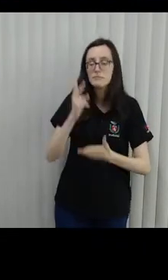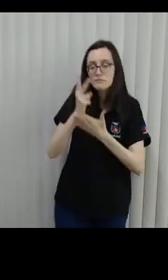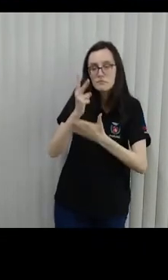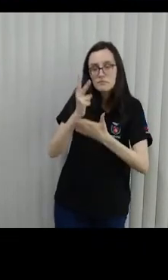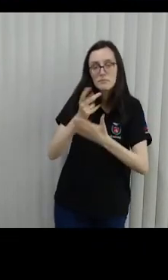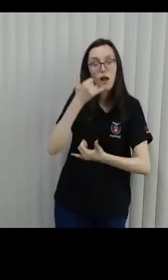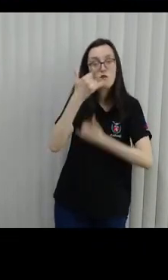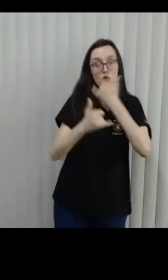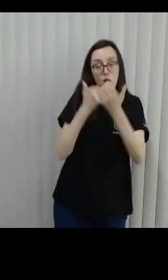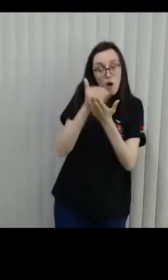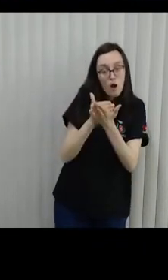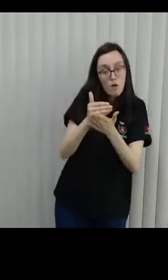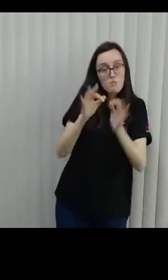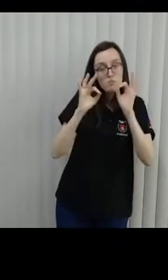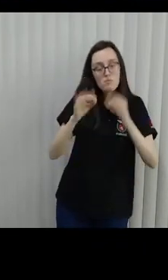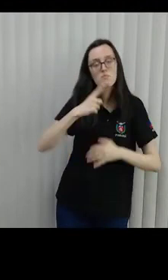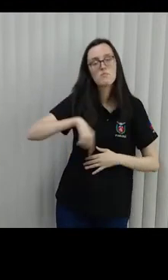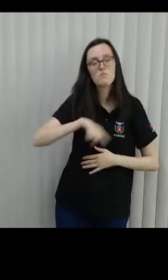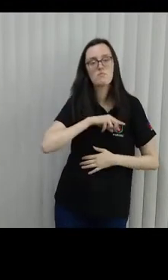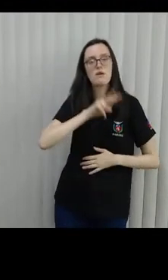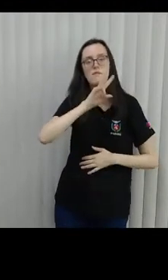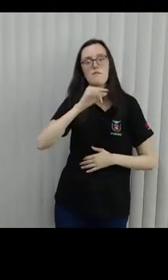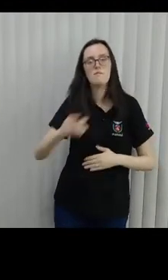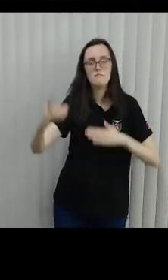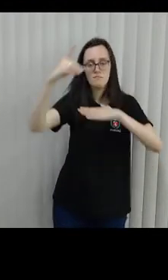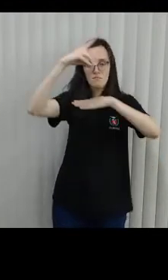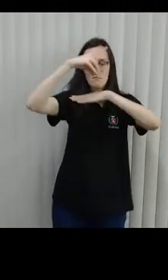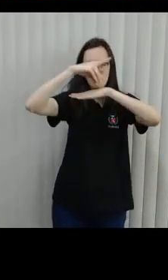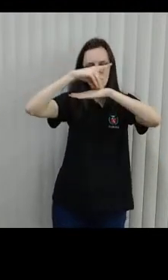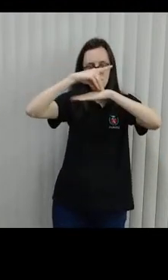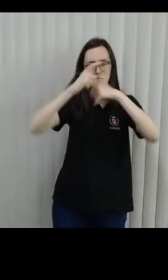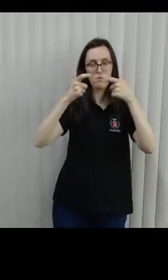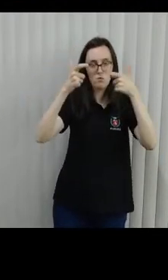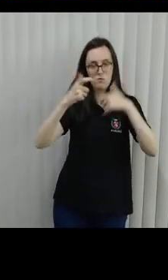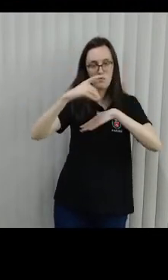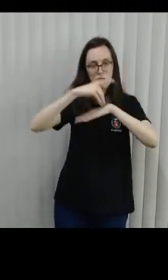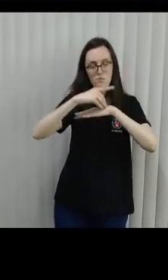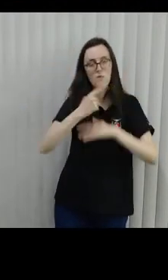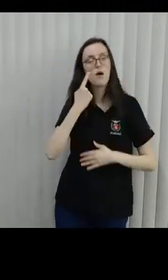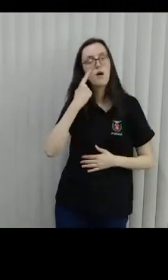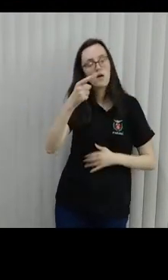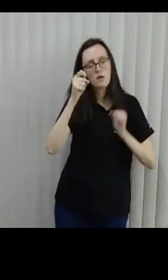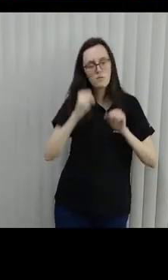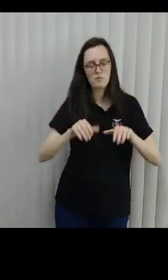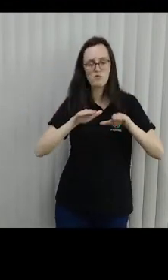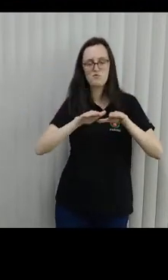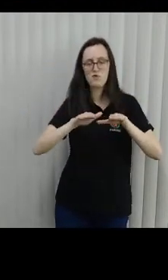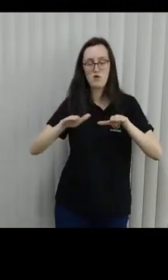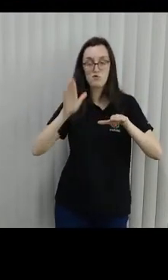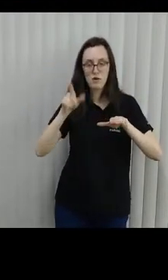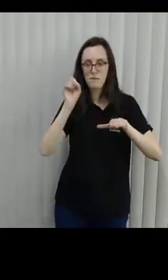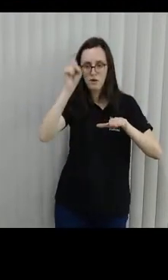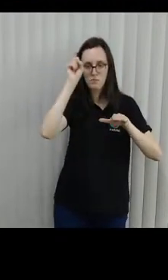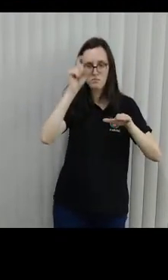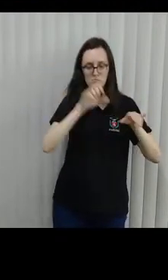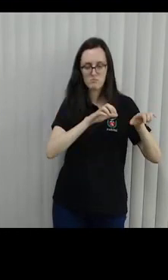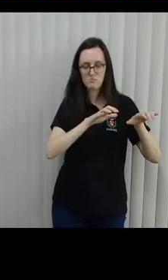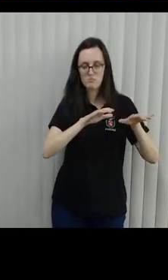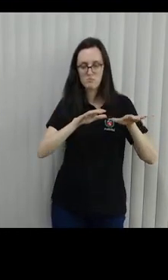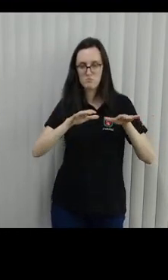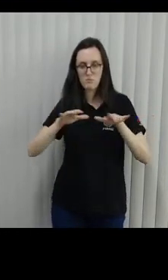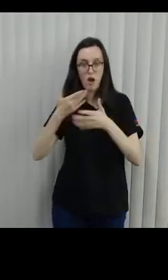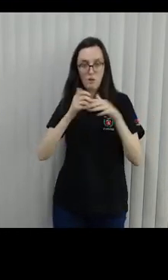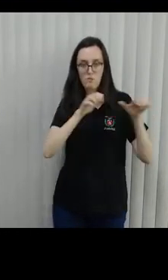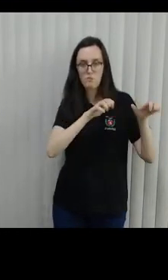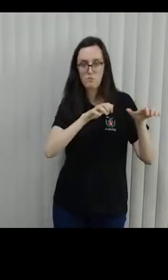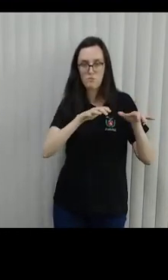nosso jogo começar, a gente vai posicionar esse carinha e vou falar, ó, vai lá e move o chão. E quando essa nossa função mover chão começar, a